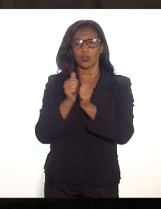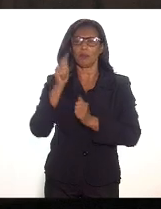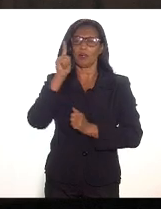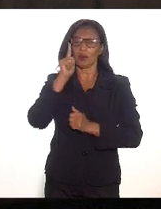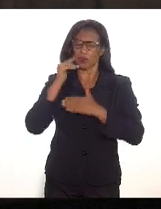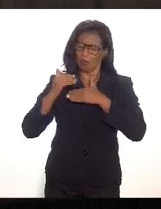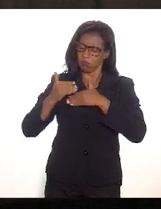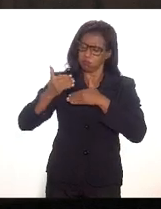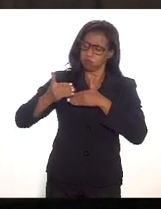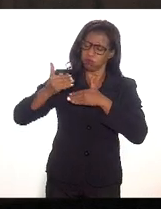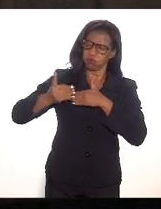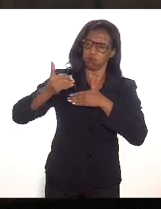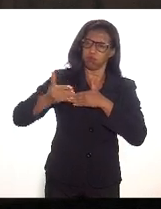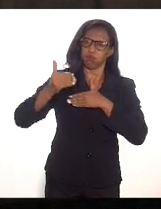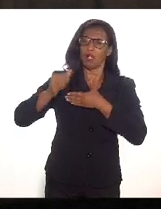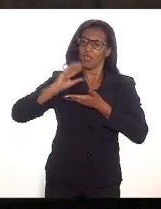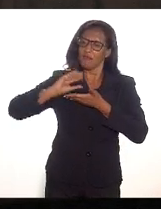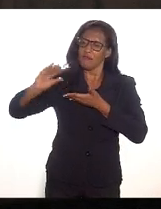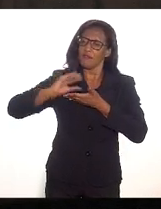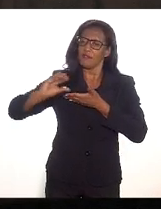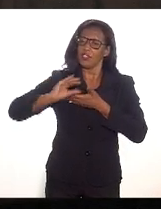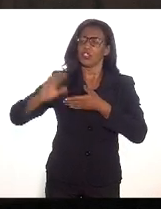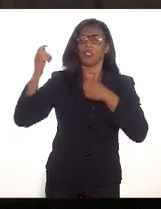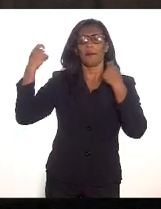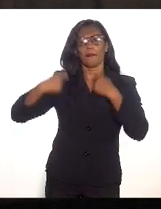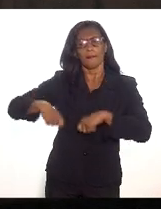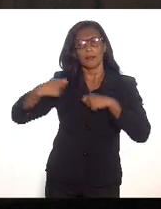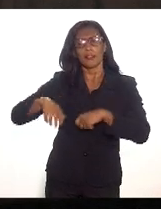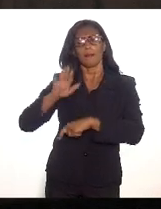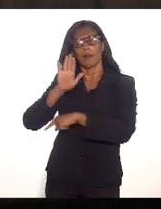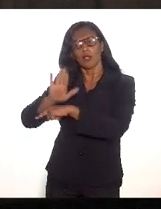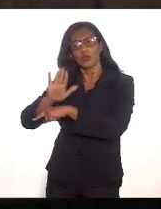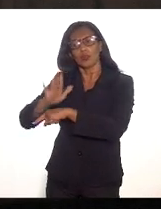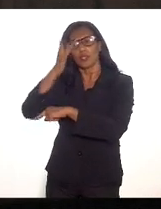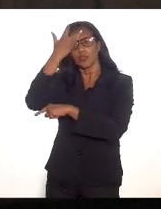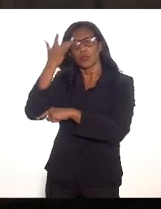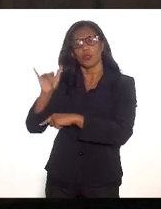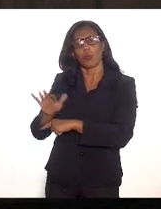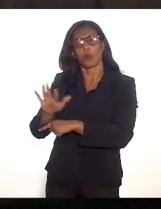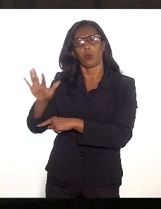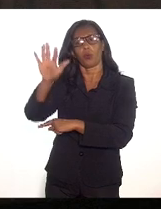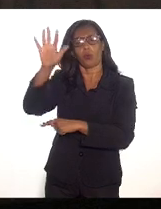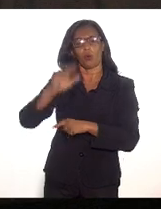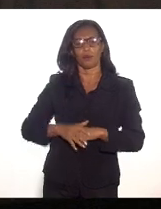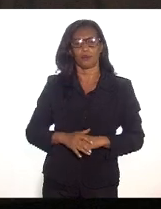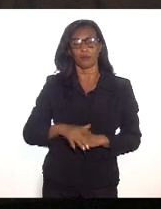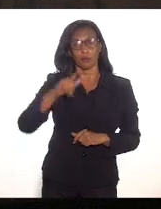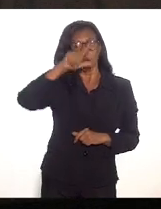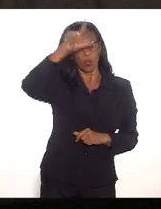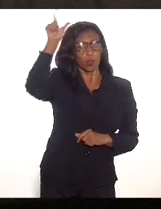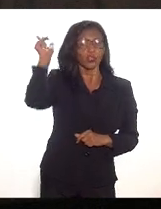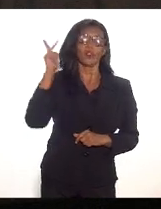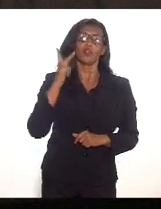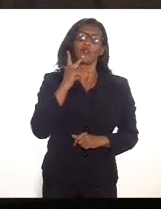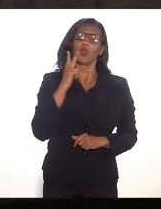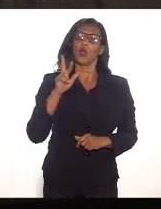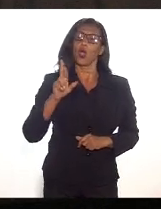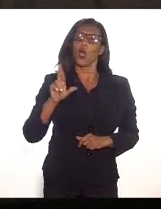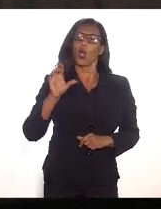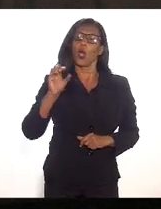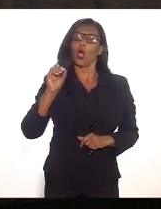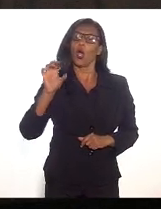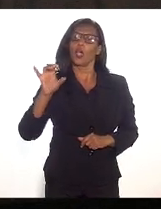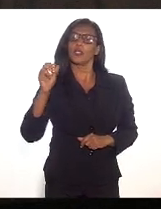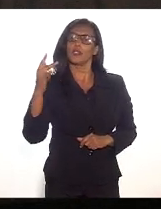na frente, fazer os investimentos necessários para atender a população. Luiz Paulo colocou a questão da Rocinha. Eu coloco a